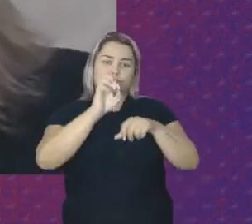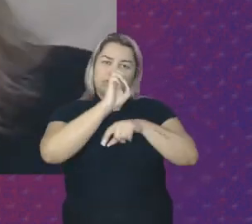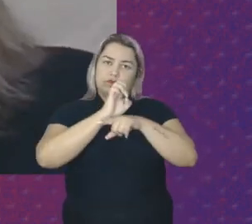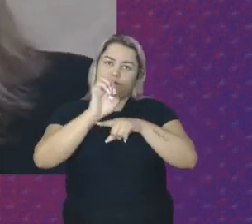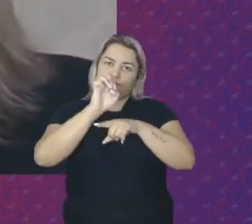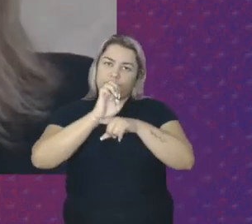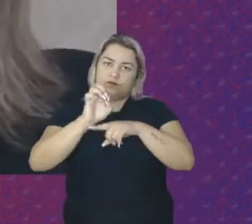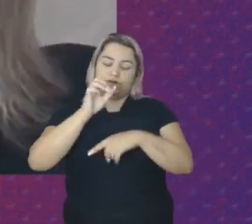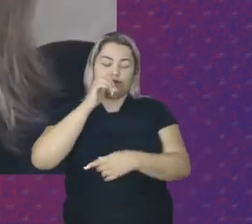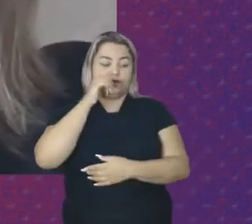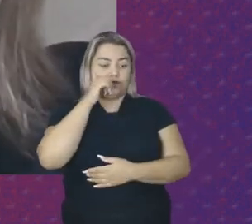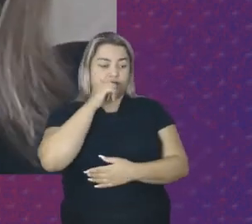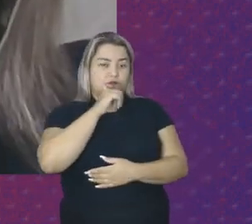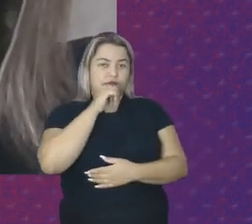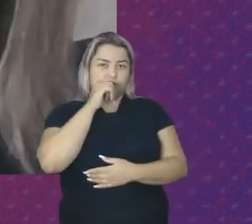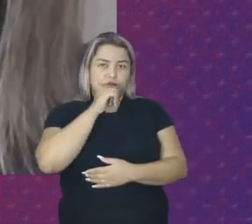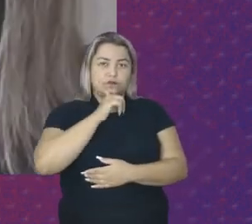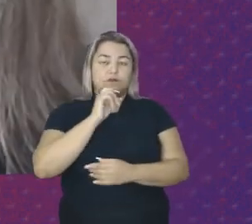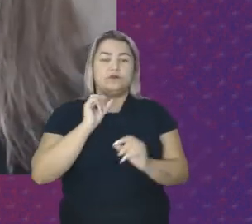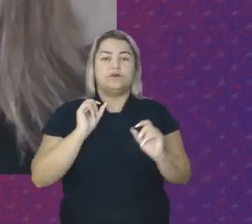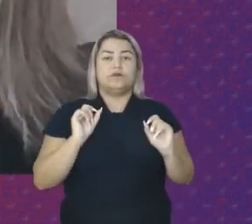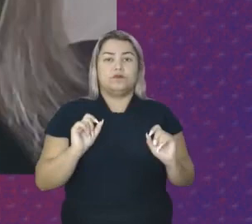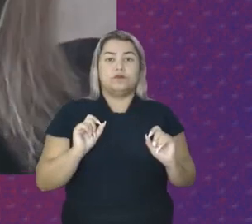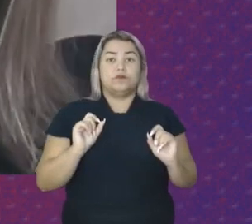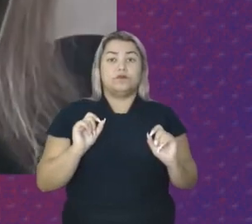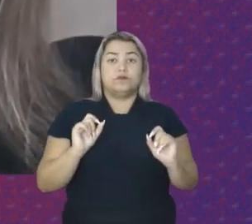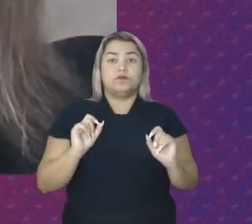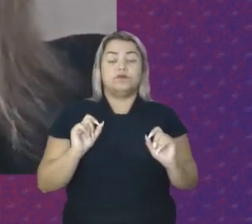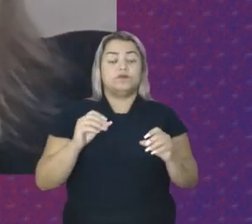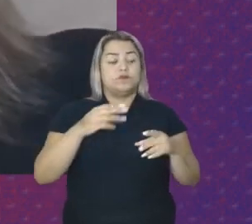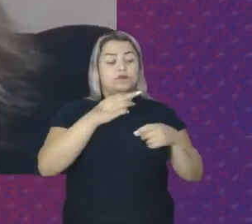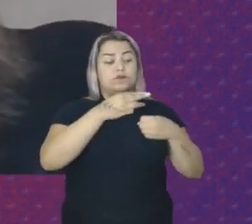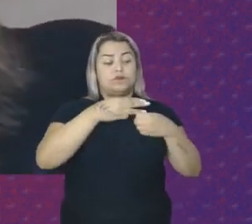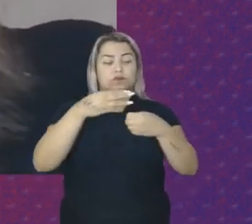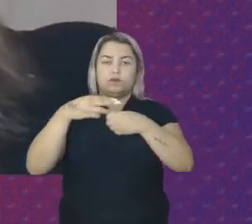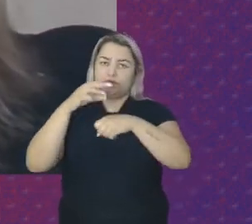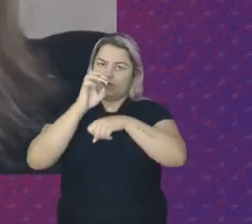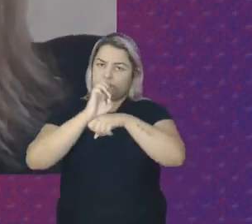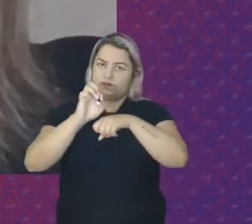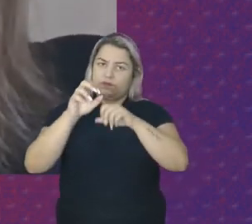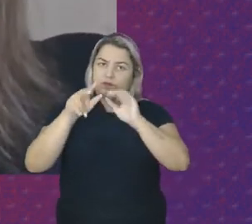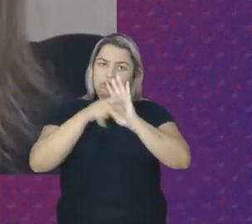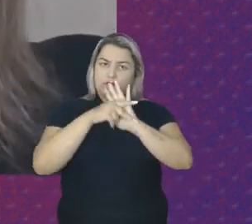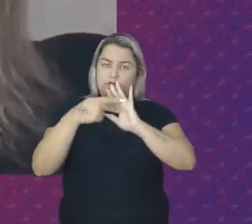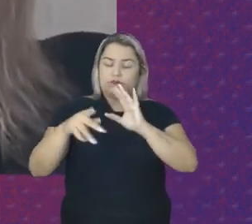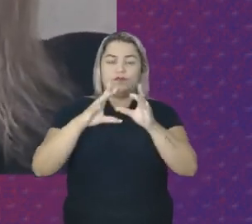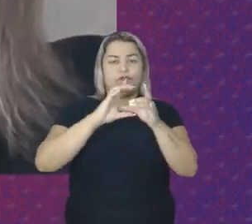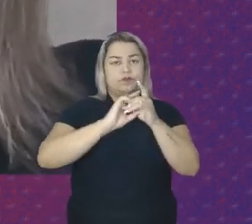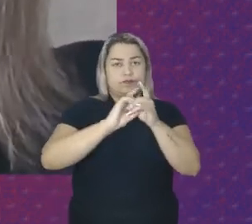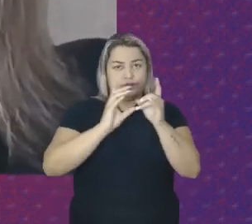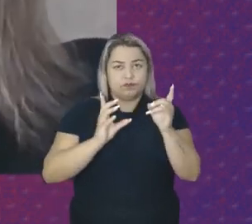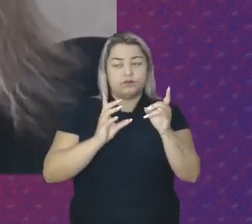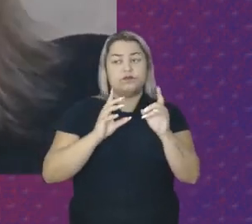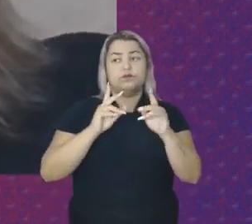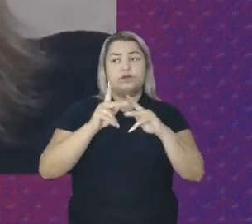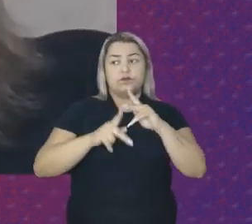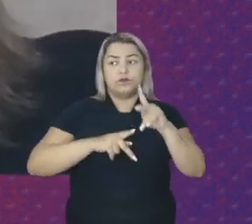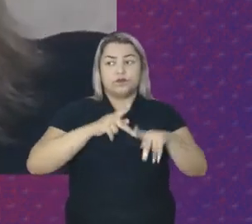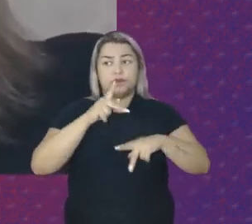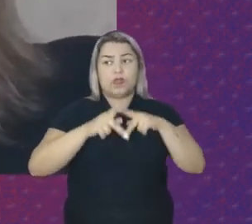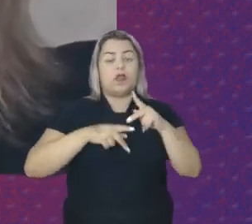e municípios, em especial estados e municípios do campo democrático popular, que viam